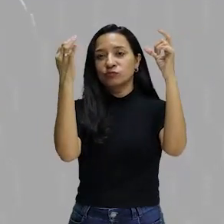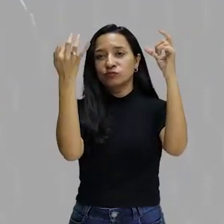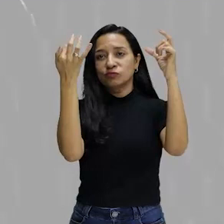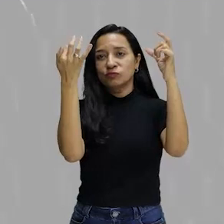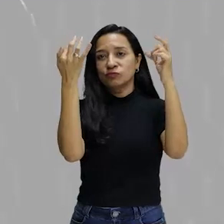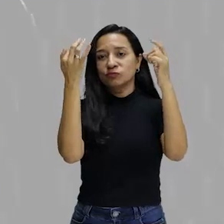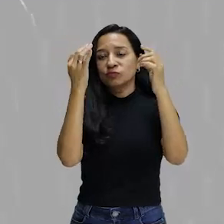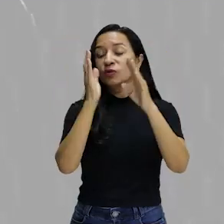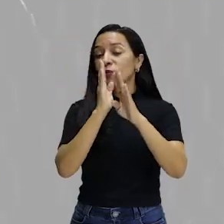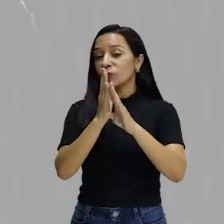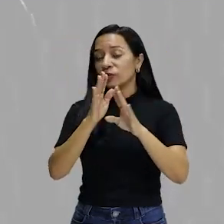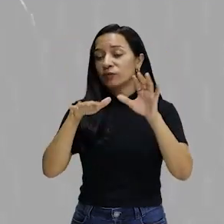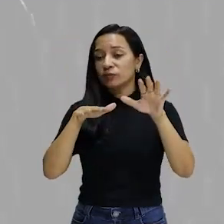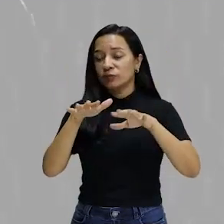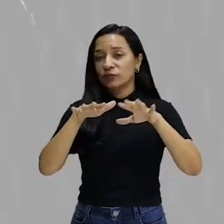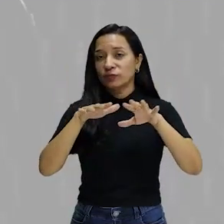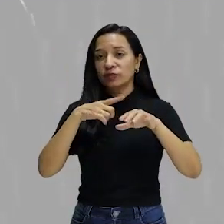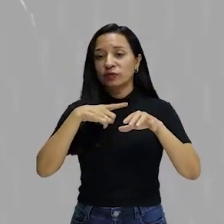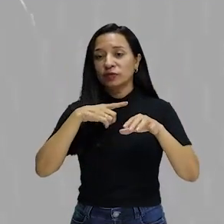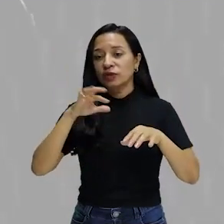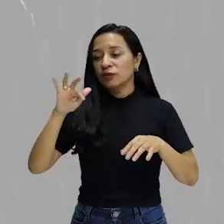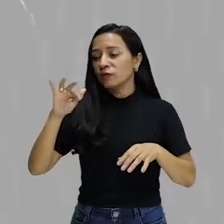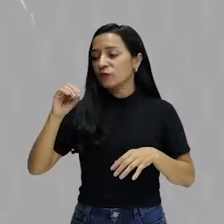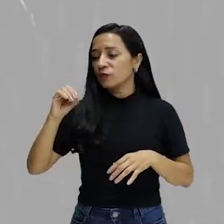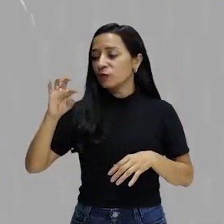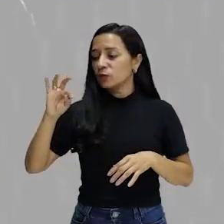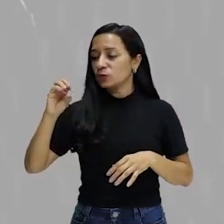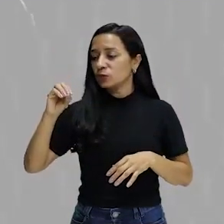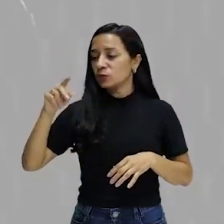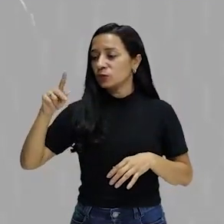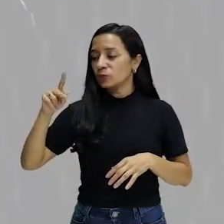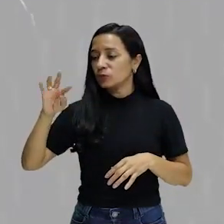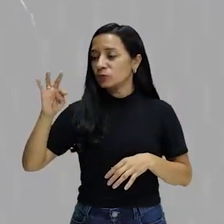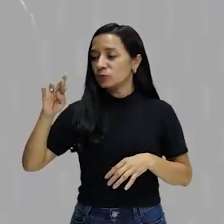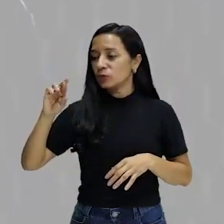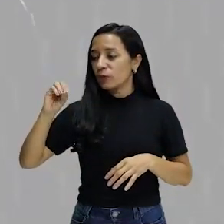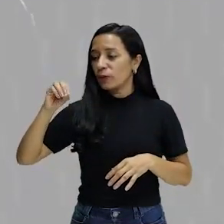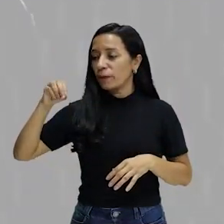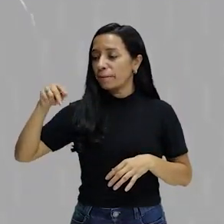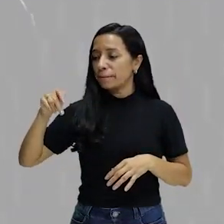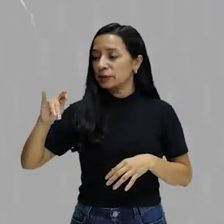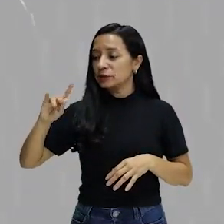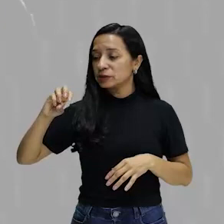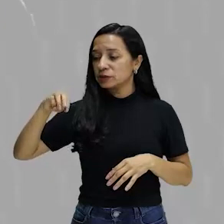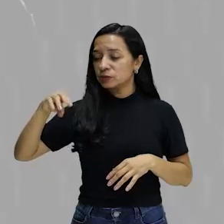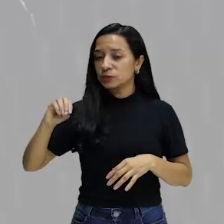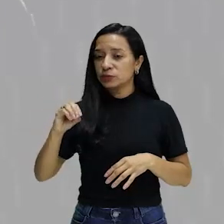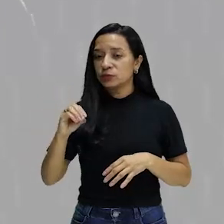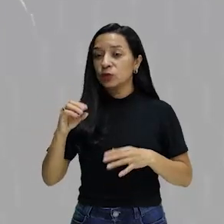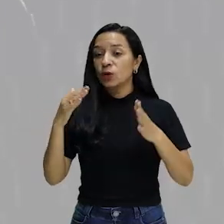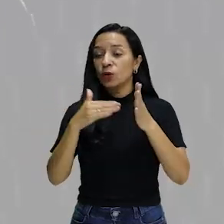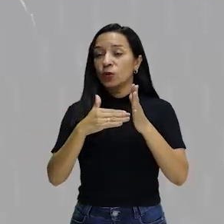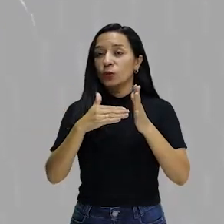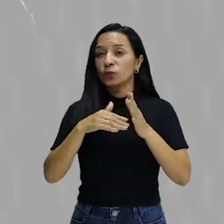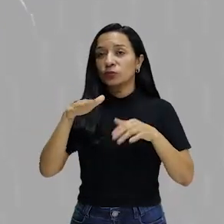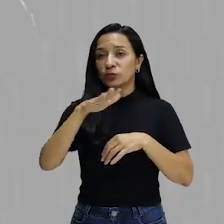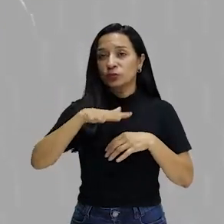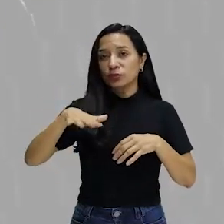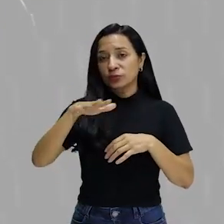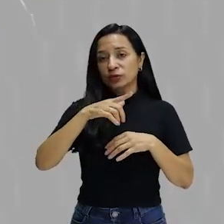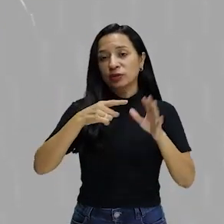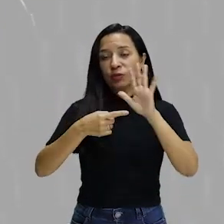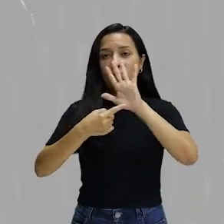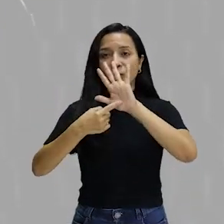acompanhando o movimento? Aí eu tenho um fototropismo positivo, certo? E nessa última situação, como ele